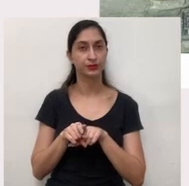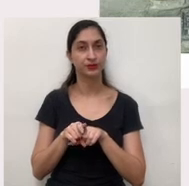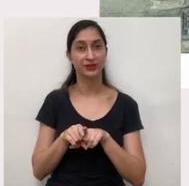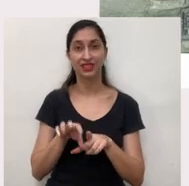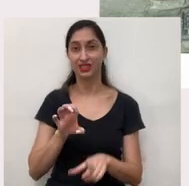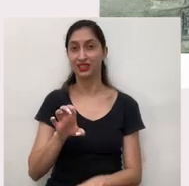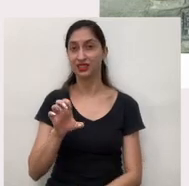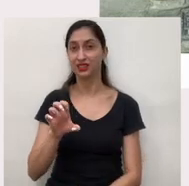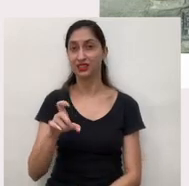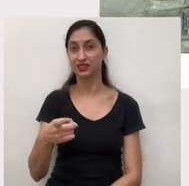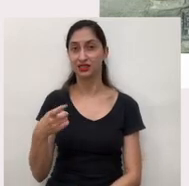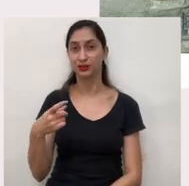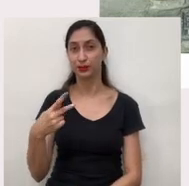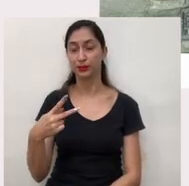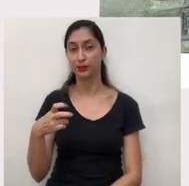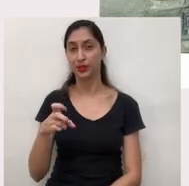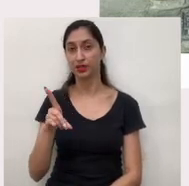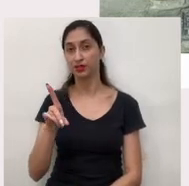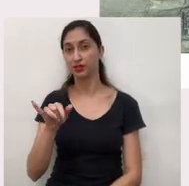Expedição Gráfica,